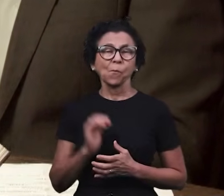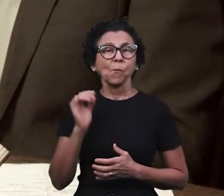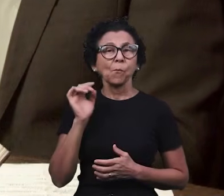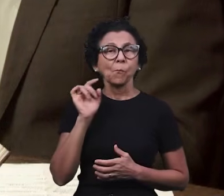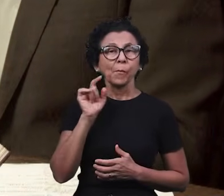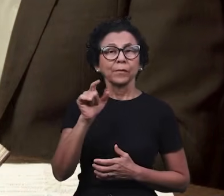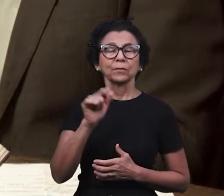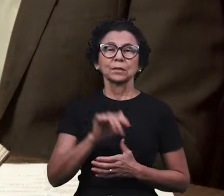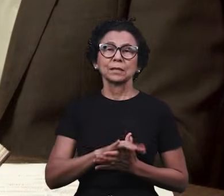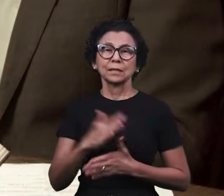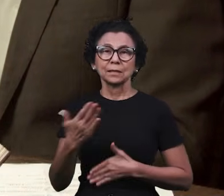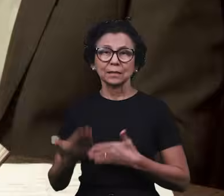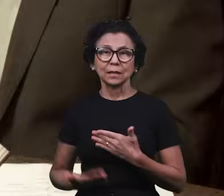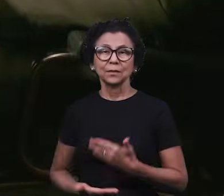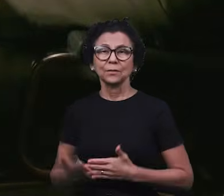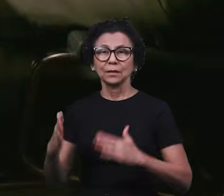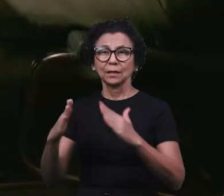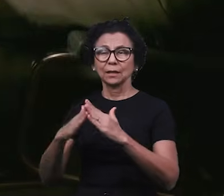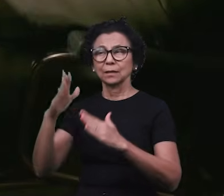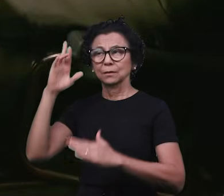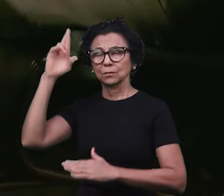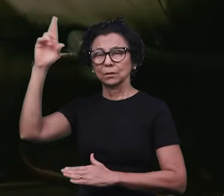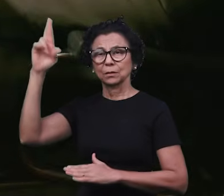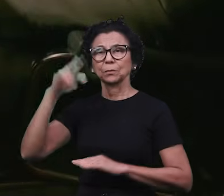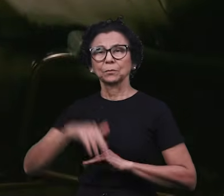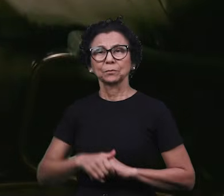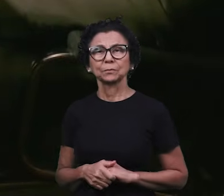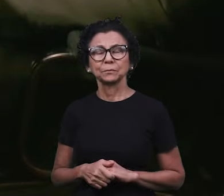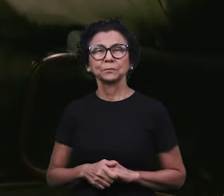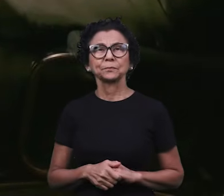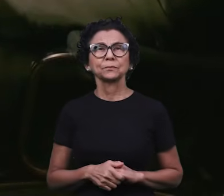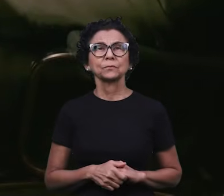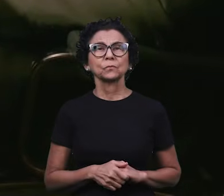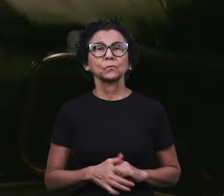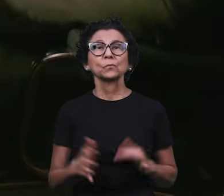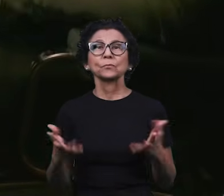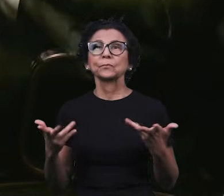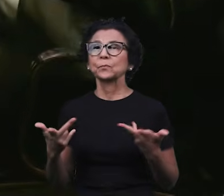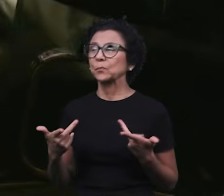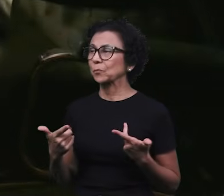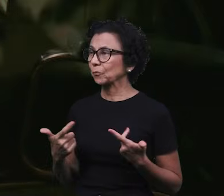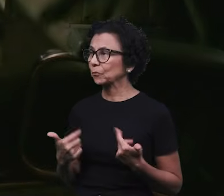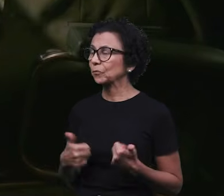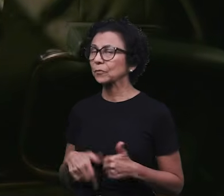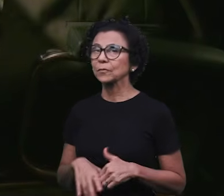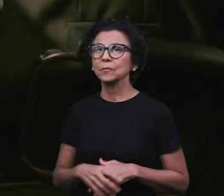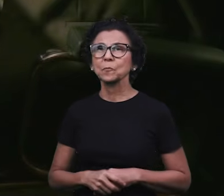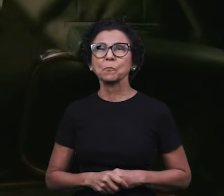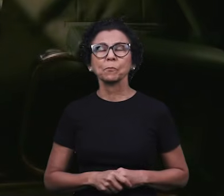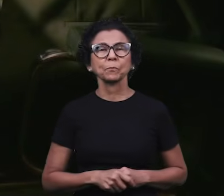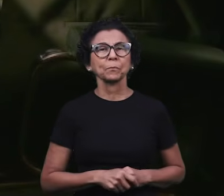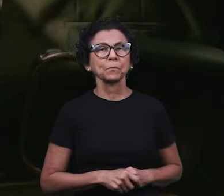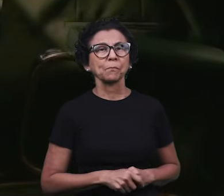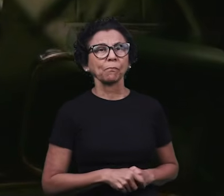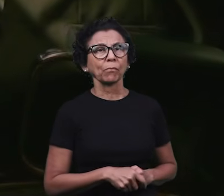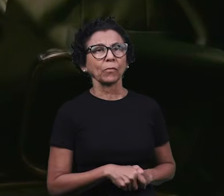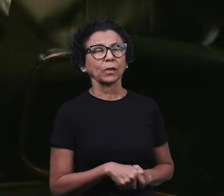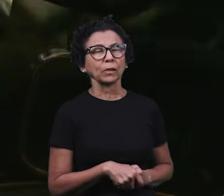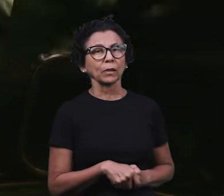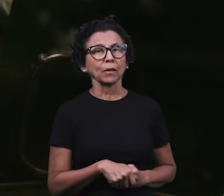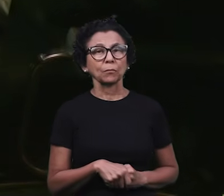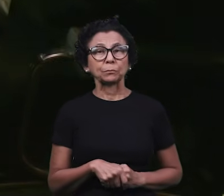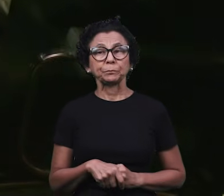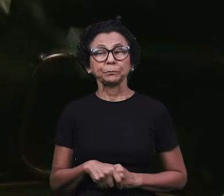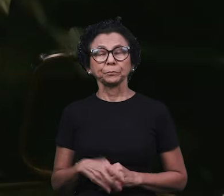entrar com ousadia na presença desse Deus. E tudo isso é muito maravilhoso, pastor Diniz, porque ao olharmos para o